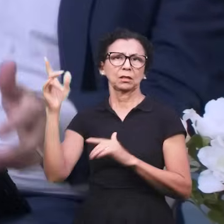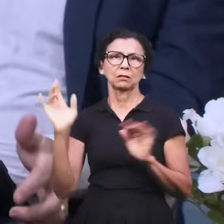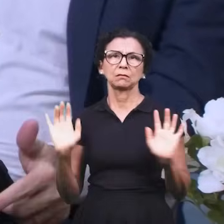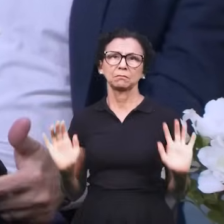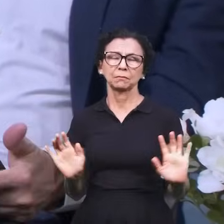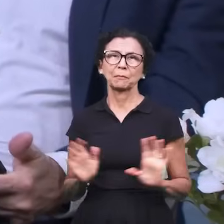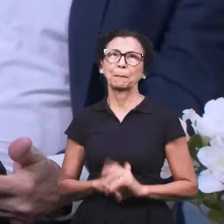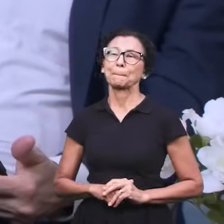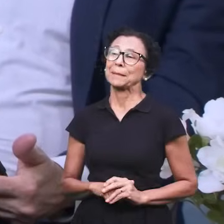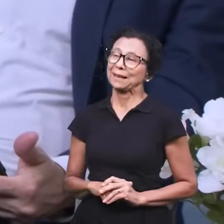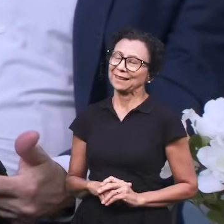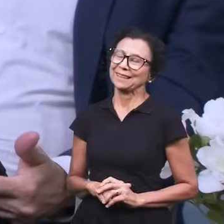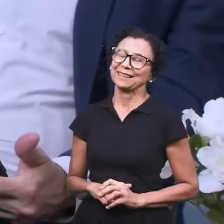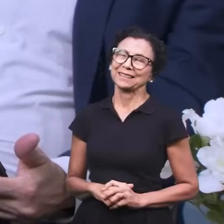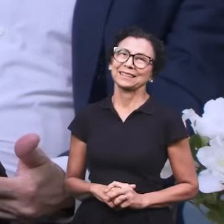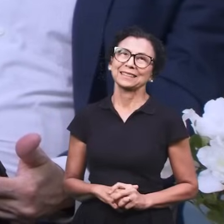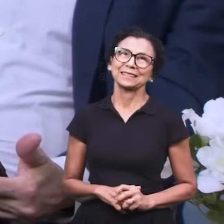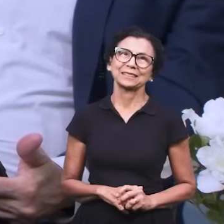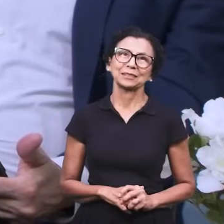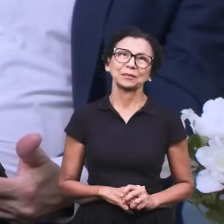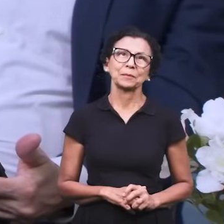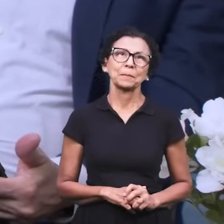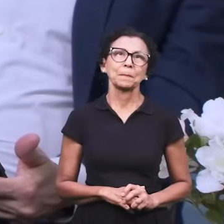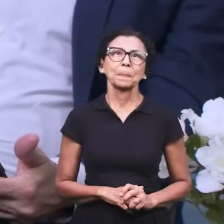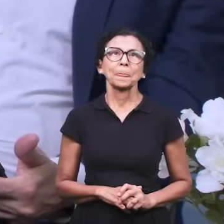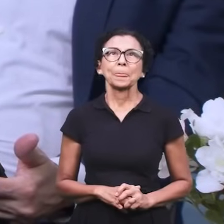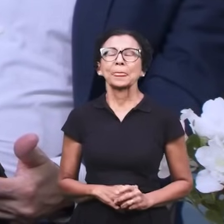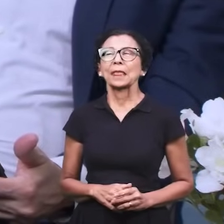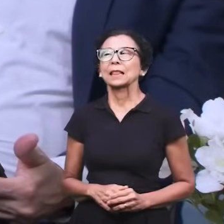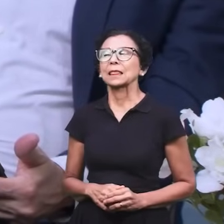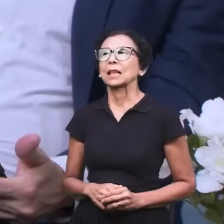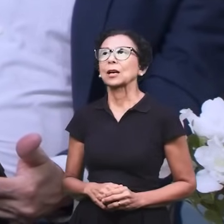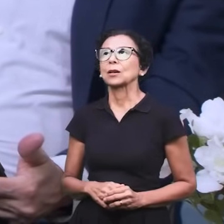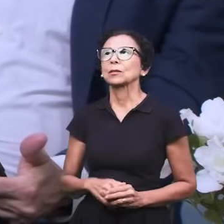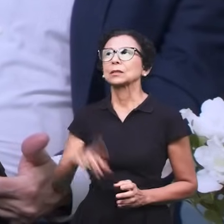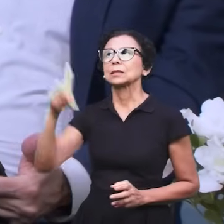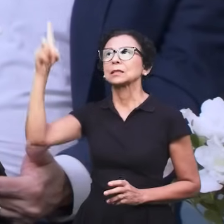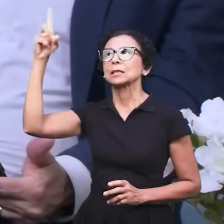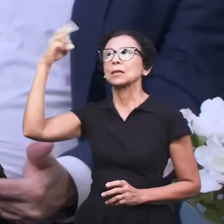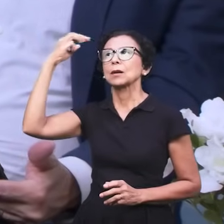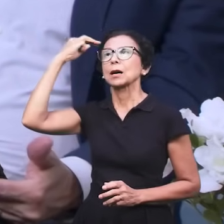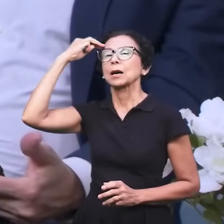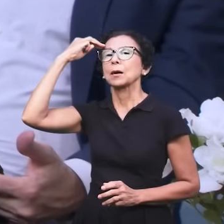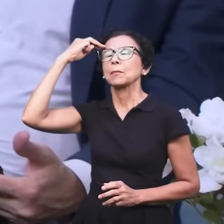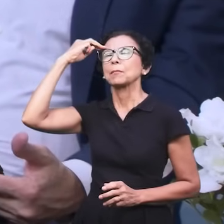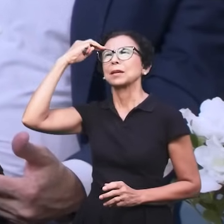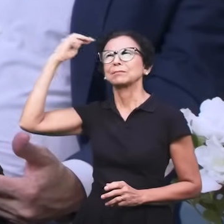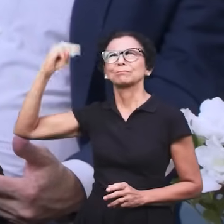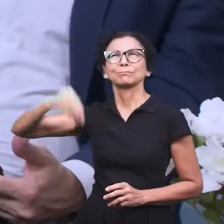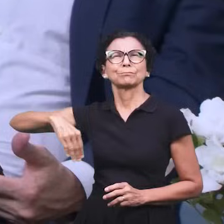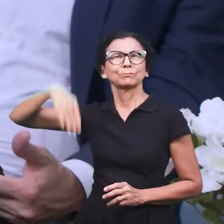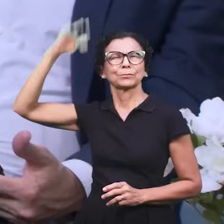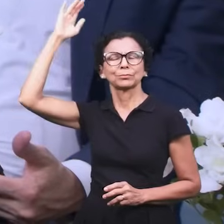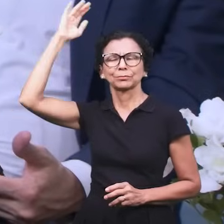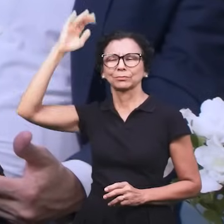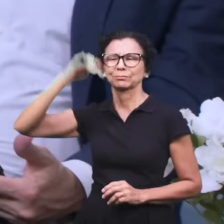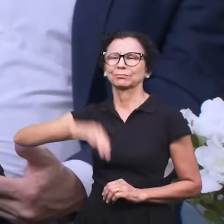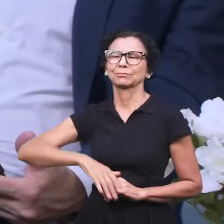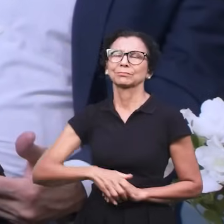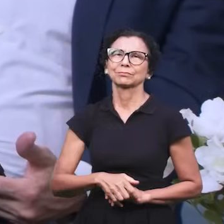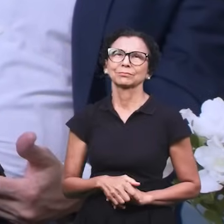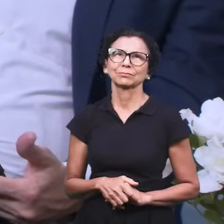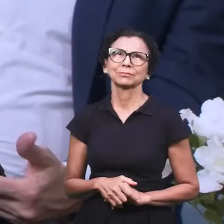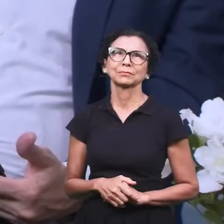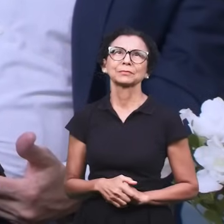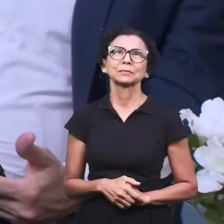Diniz? Aí vamos lá, ele está falando que a mente de Deus é inescrutável, Deus está muito à frente do nosso tempo, porque para ele não